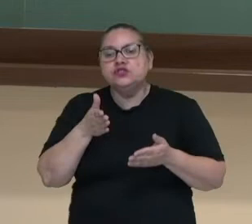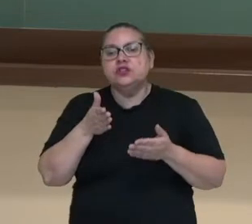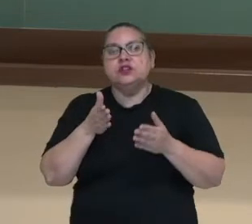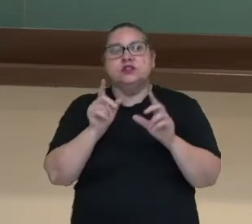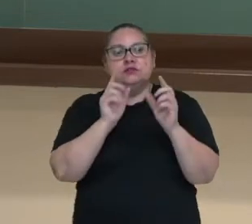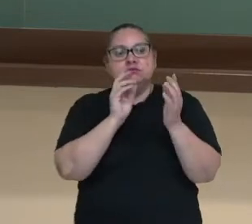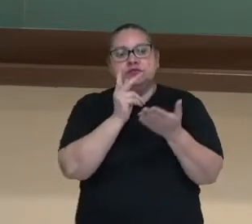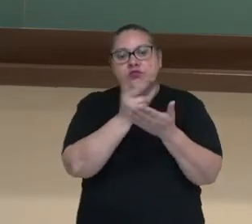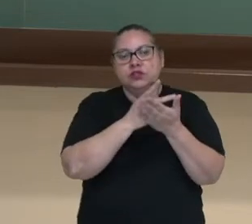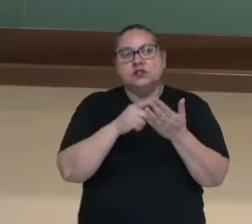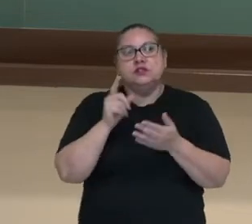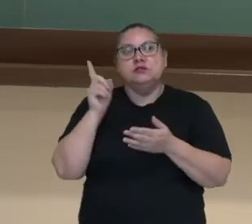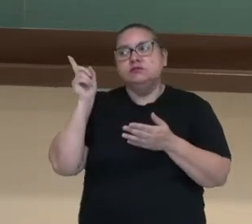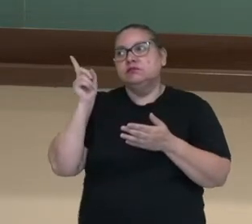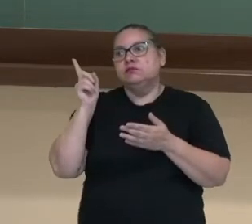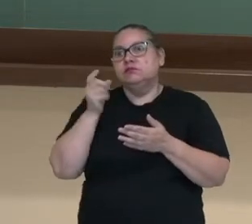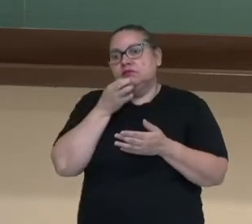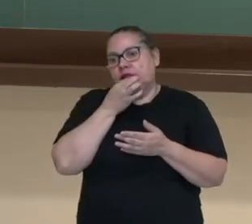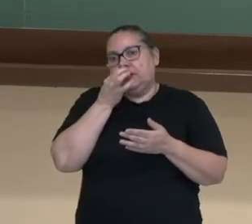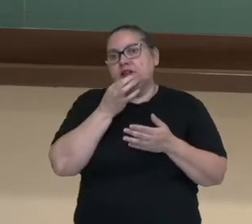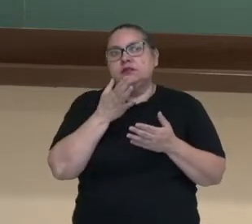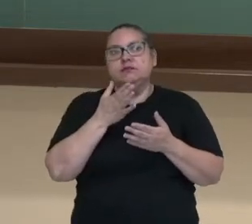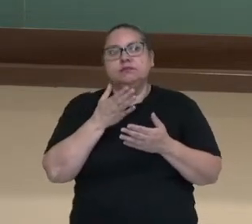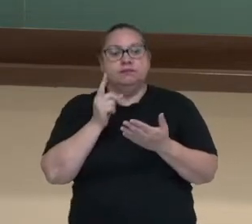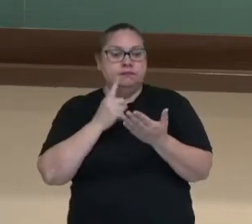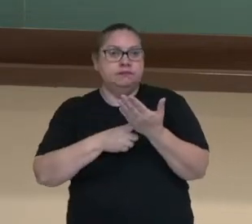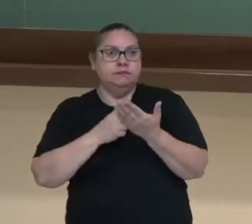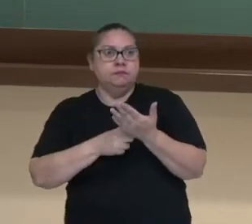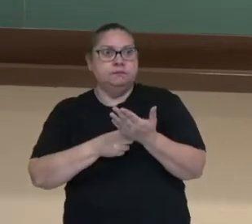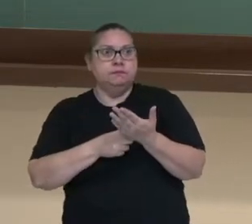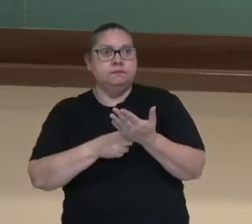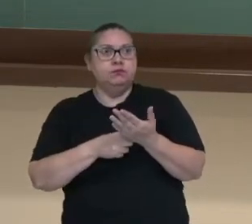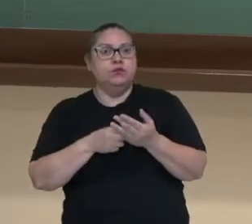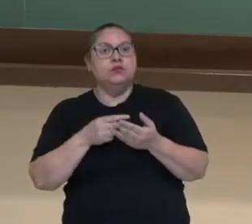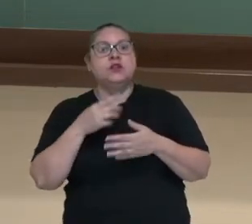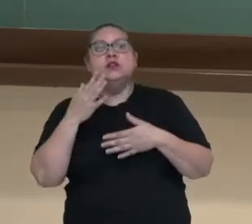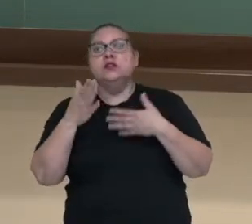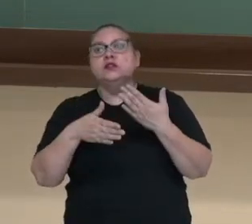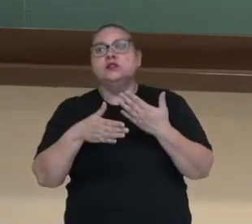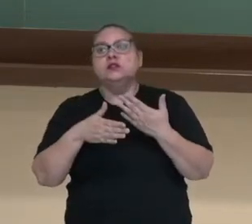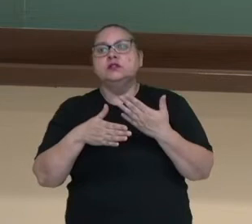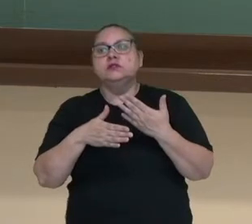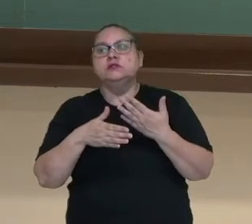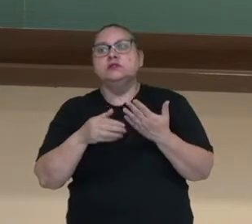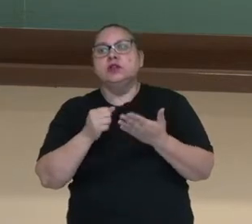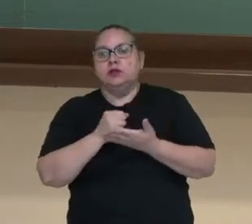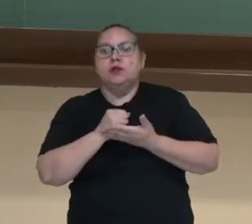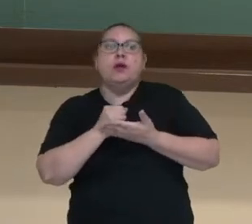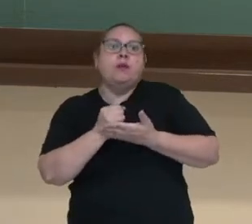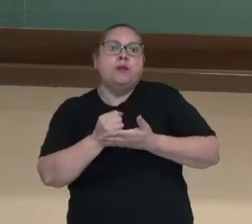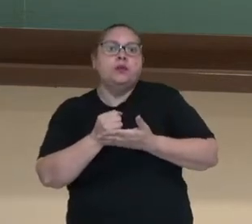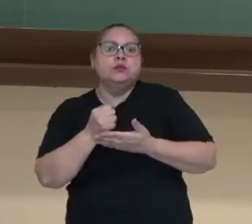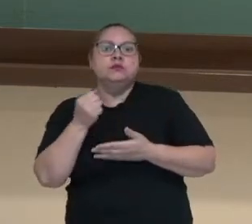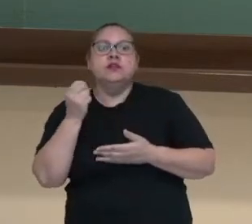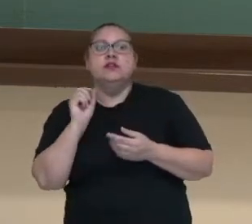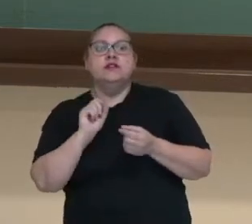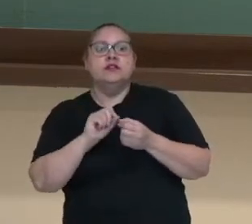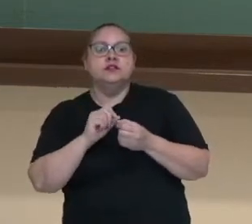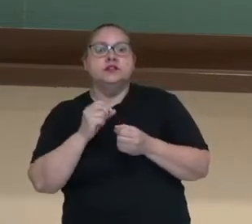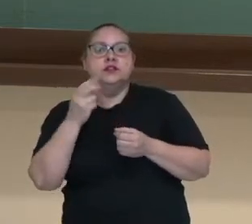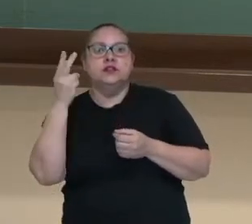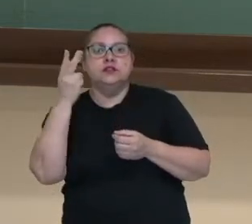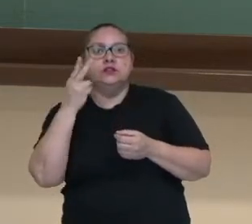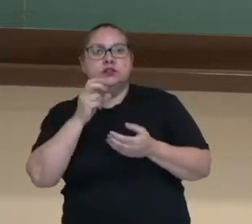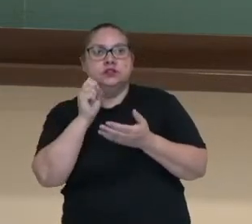na tirinha é a questão da crítica. Combinado? Com isso, temos subsídios para fazer o quê? A